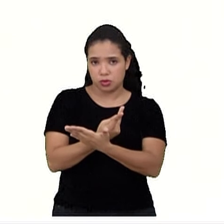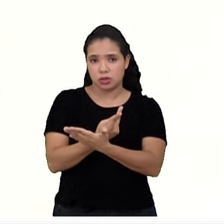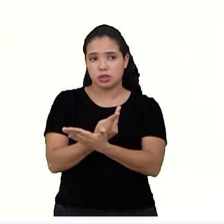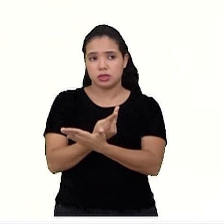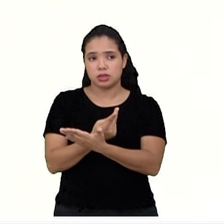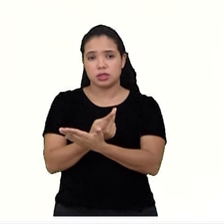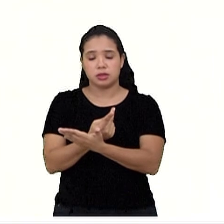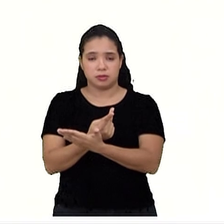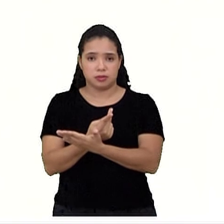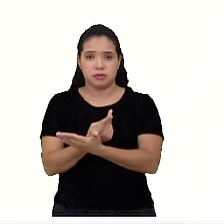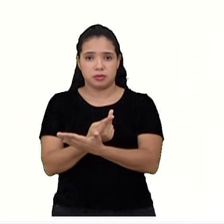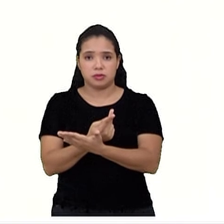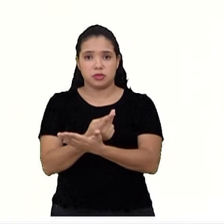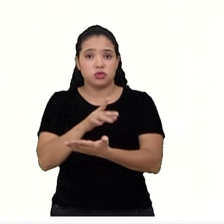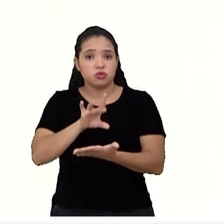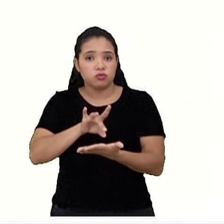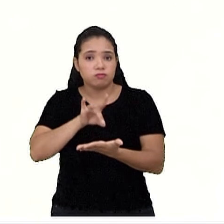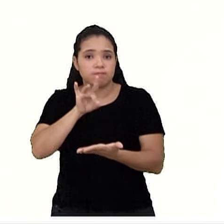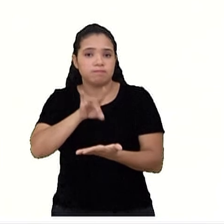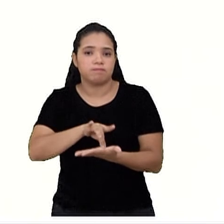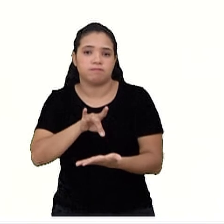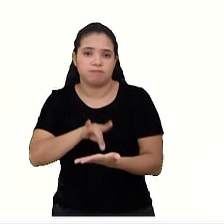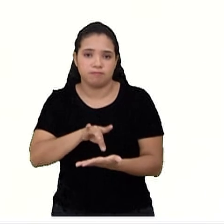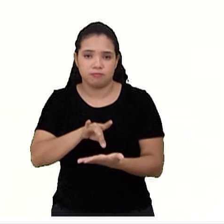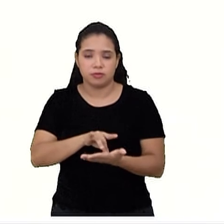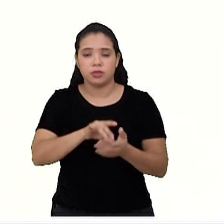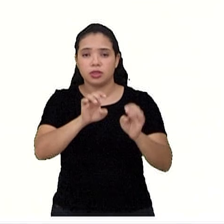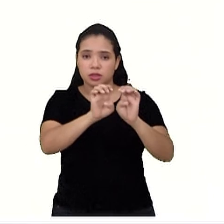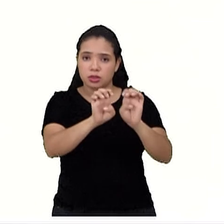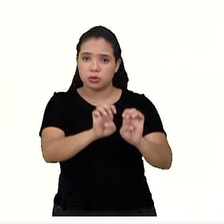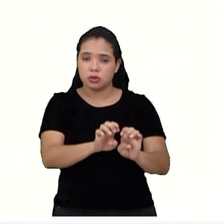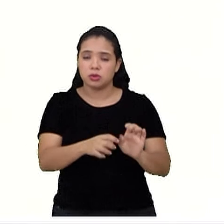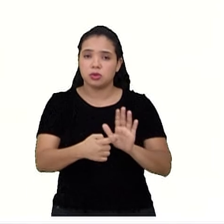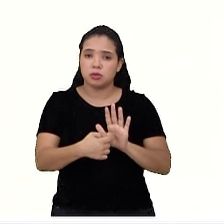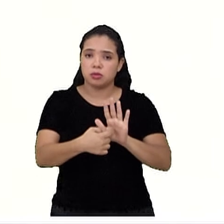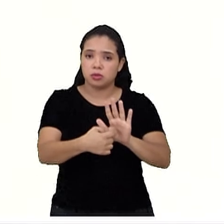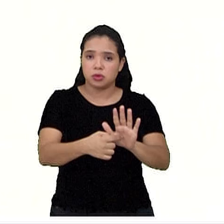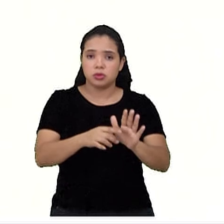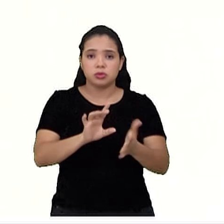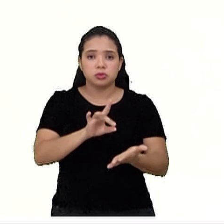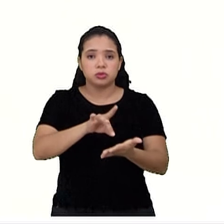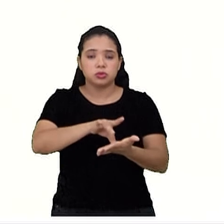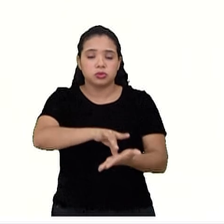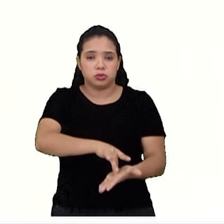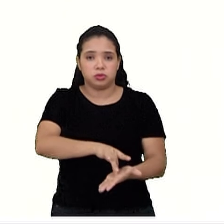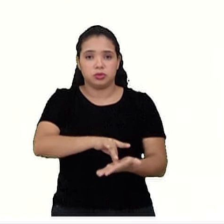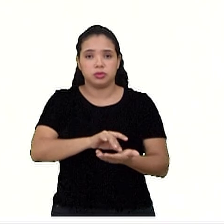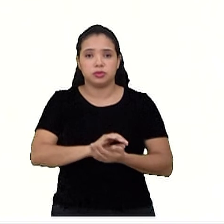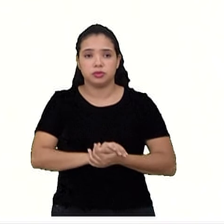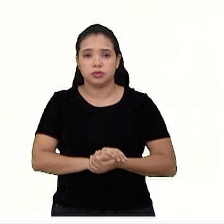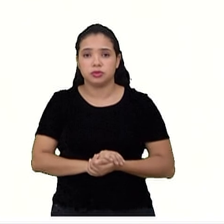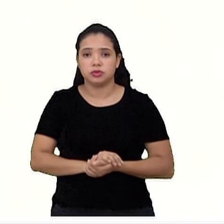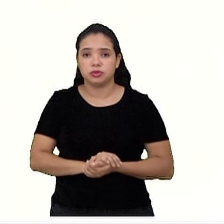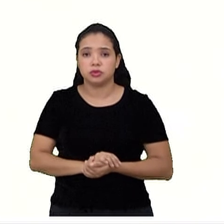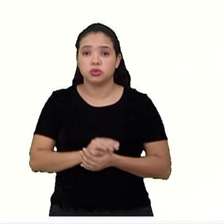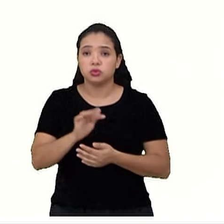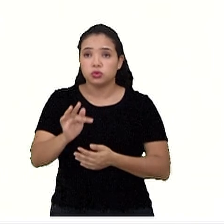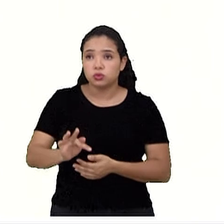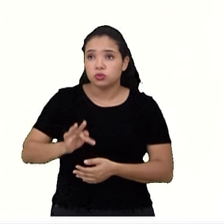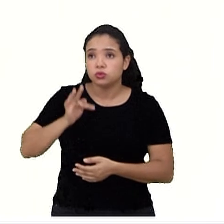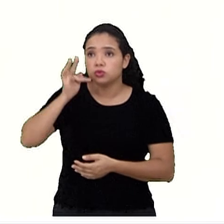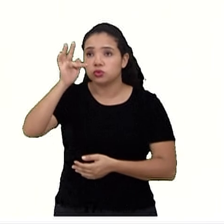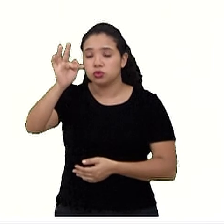se concretizar. Essa estrutura normalmente apresenta situações reais, tá? Acontecimentos futuros